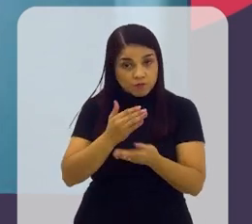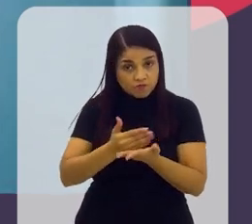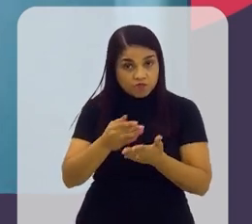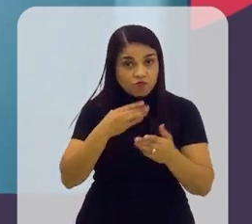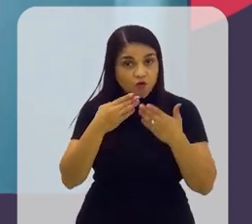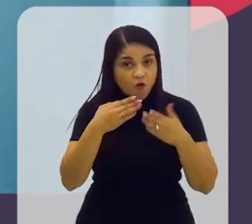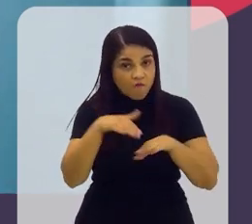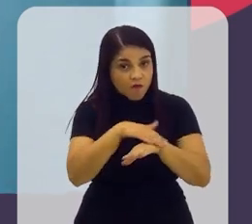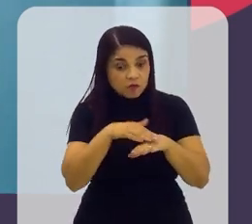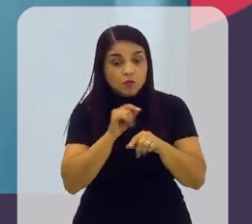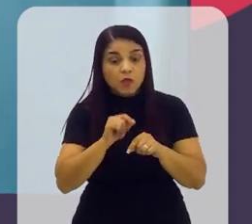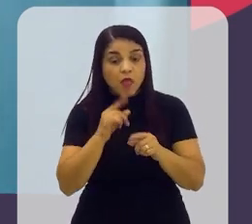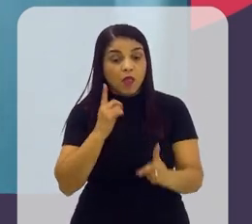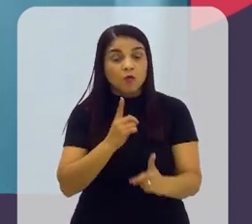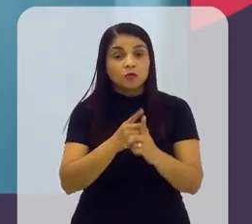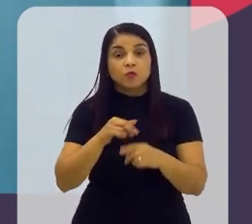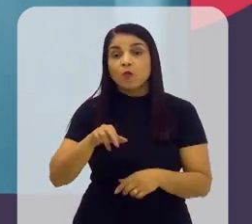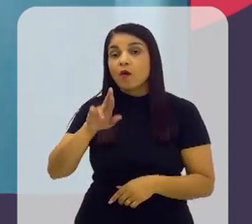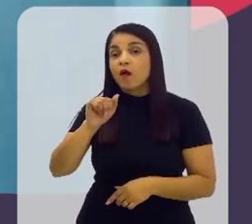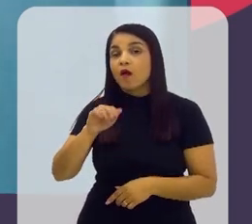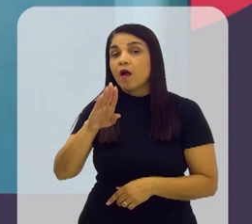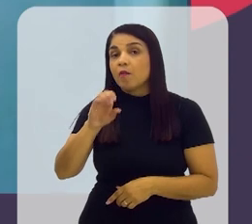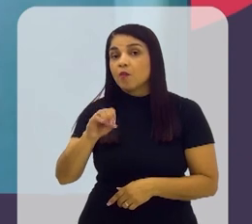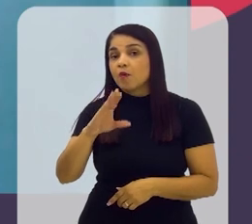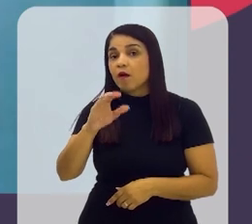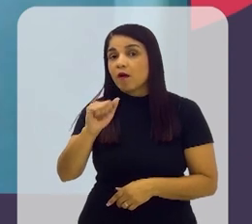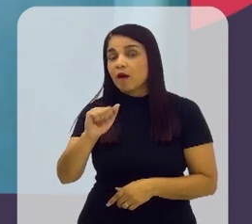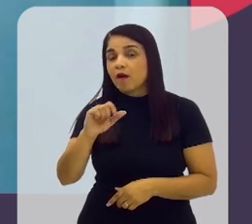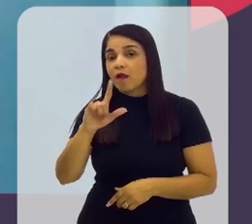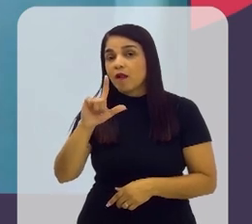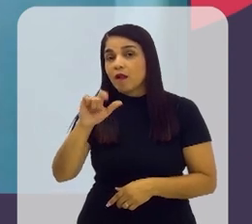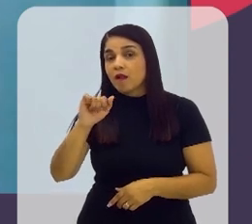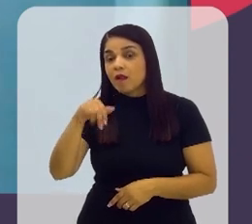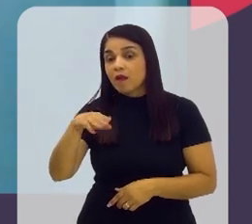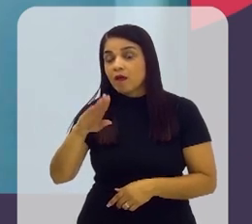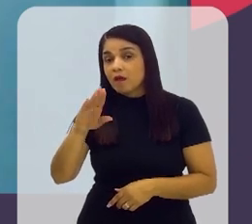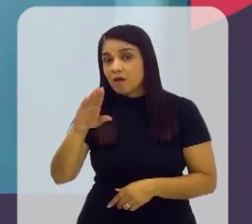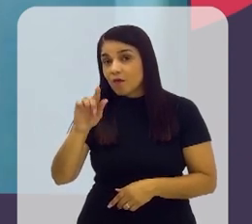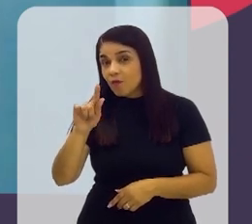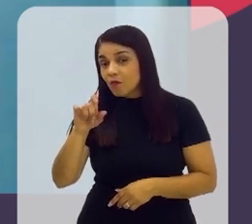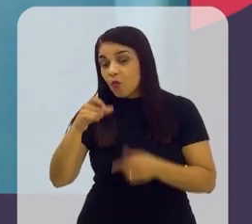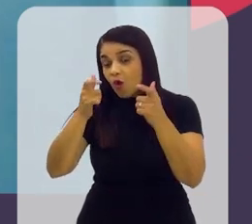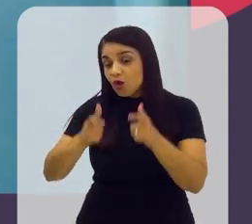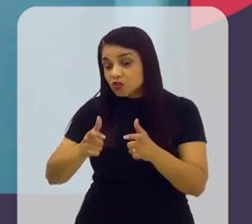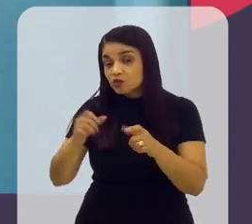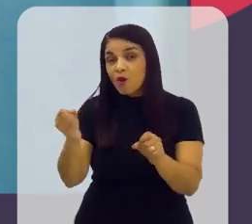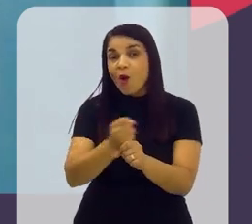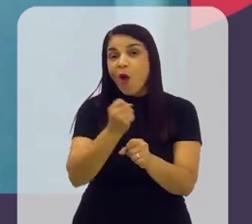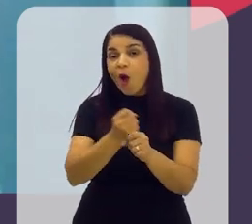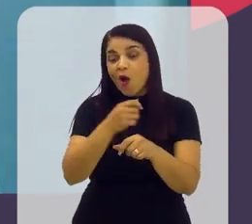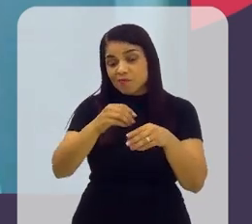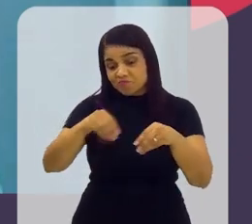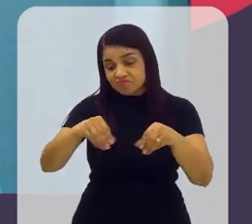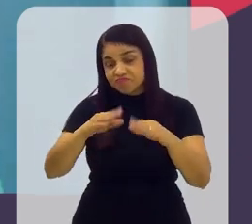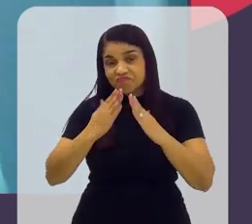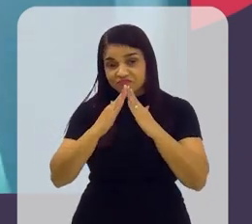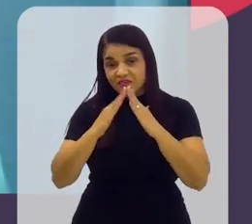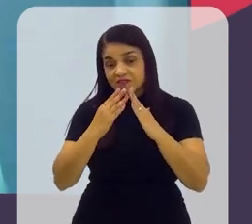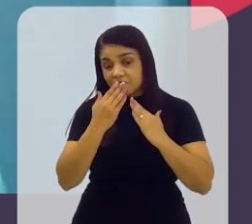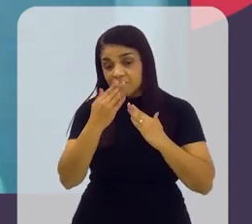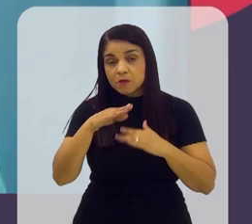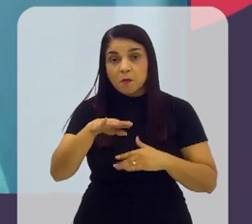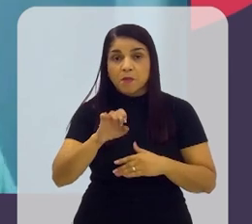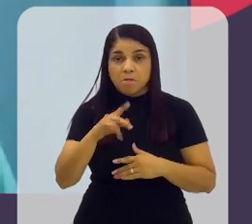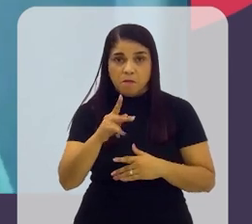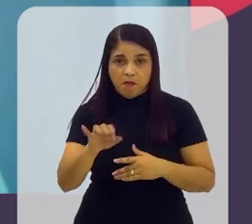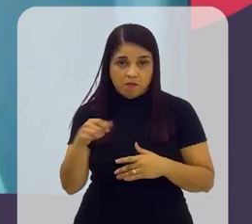falou aqui que ele encontrou exatamente o rabo de calango aonde? Num terreno baldio onde estava tendo uma obra, né? Exatamente numa área que era uma área